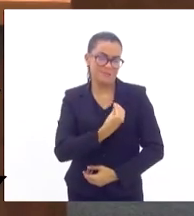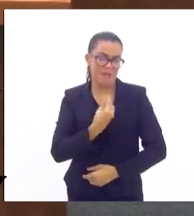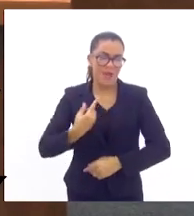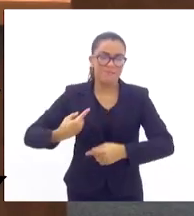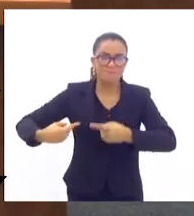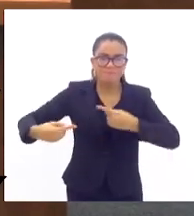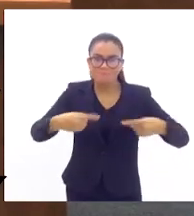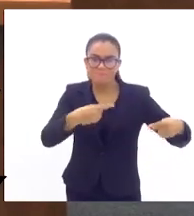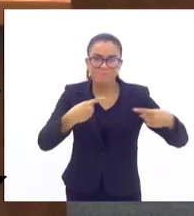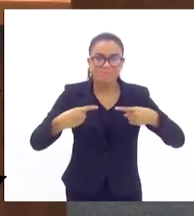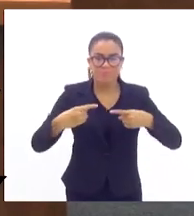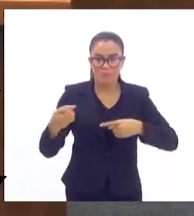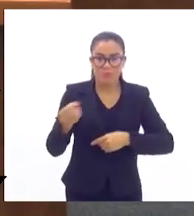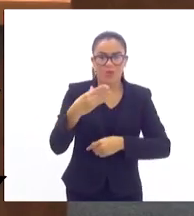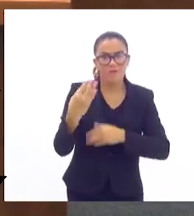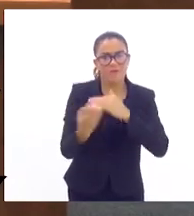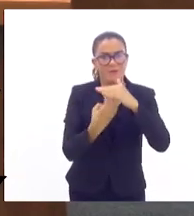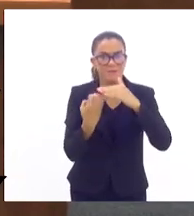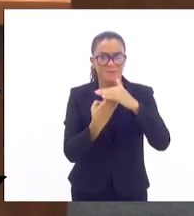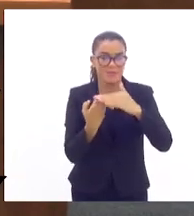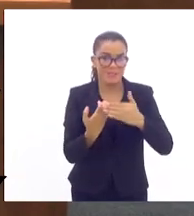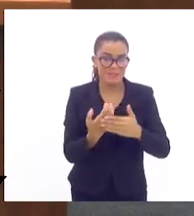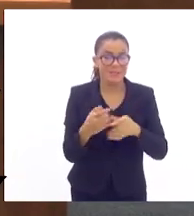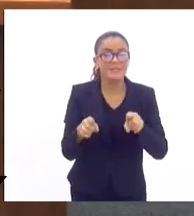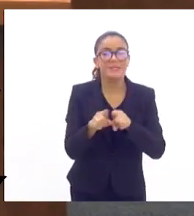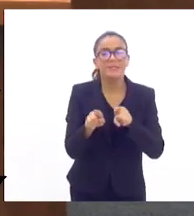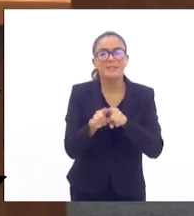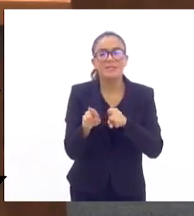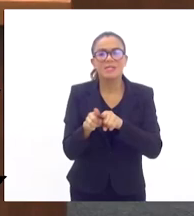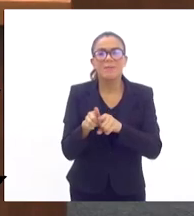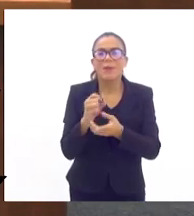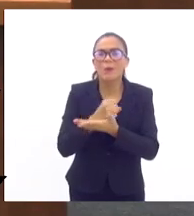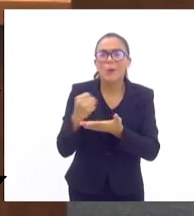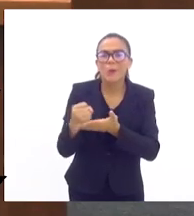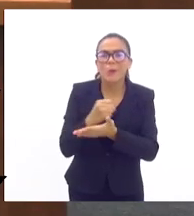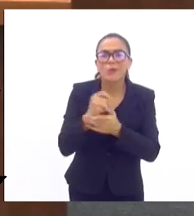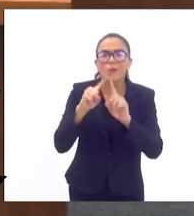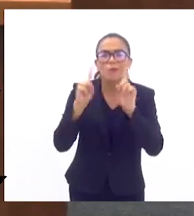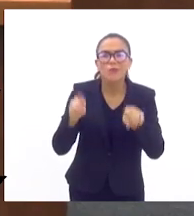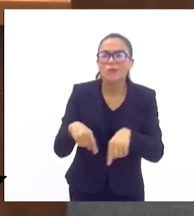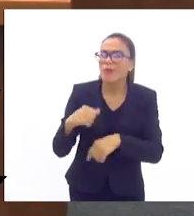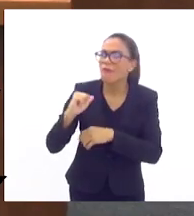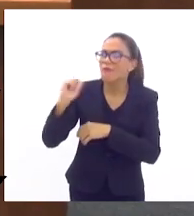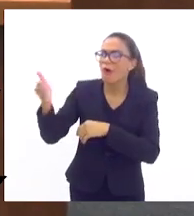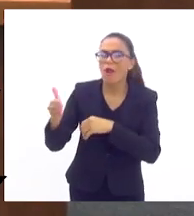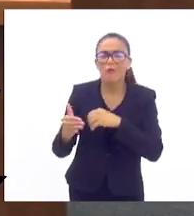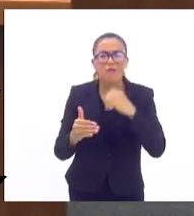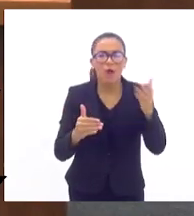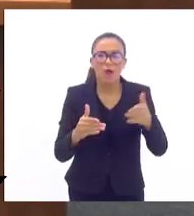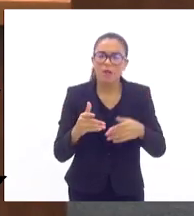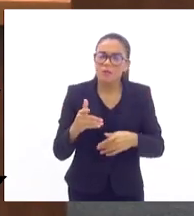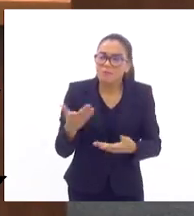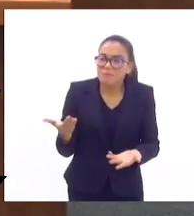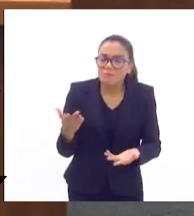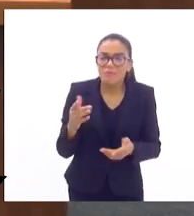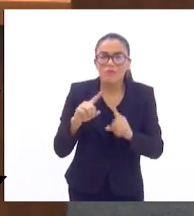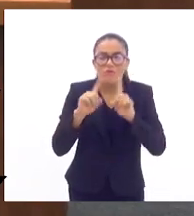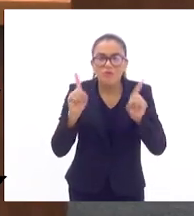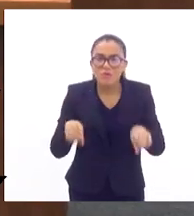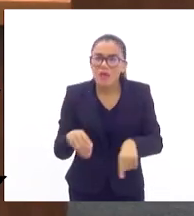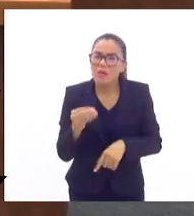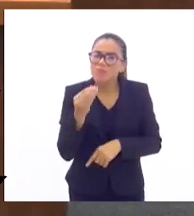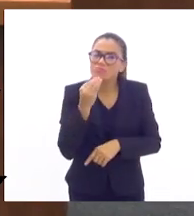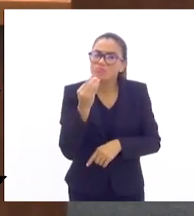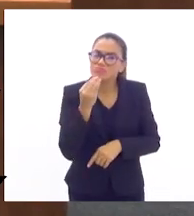de uma nova empresa na cidade. E outra, trouxe funcionários de fora, tivemos lá funcionários da SEDAI, que podia ser